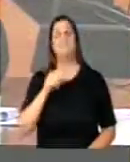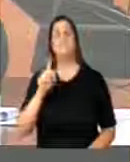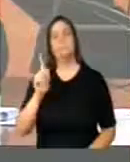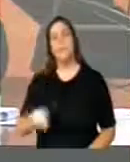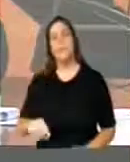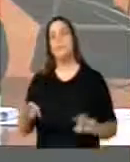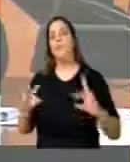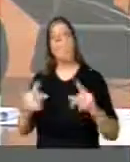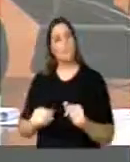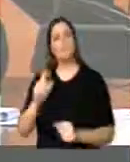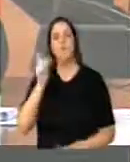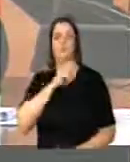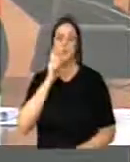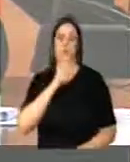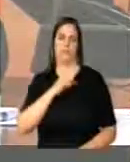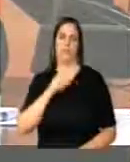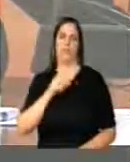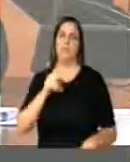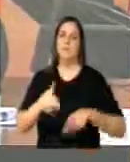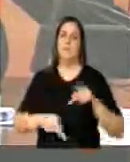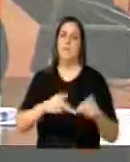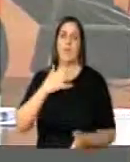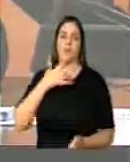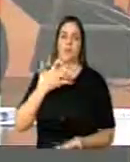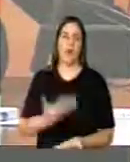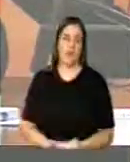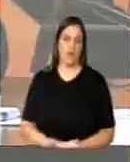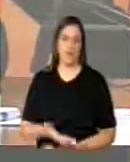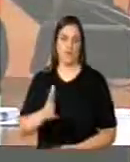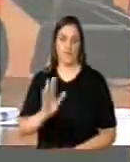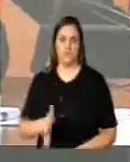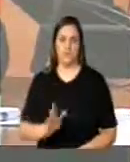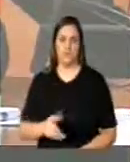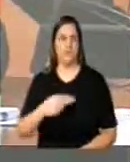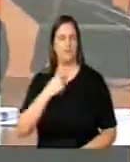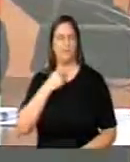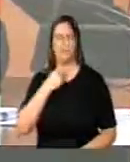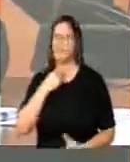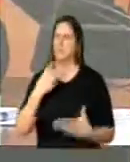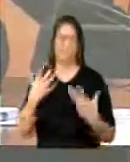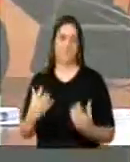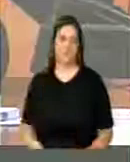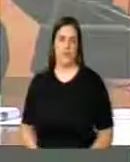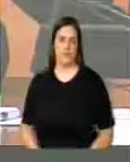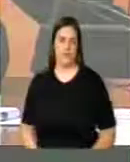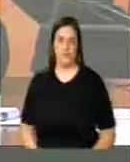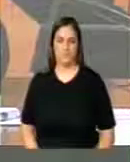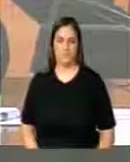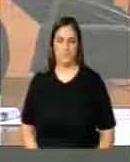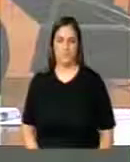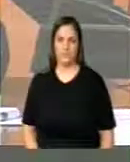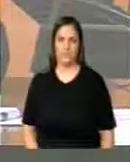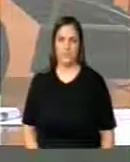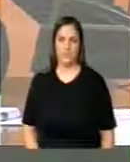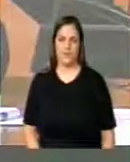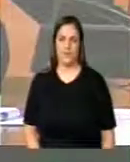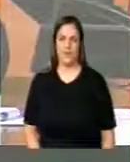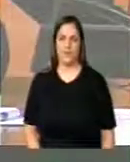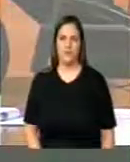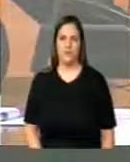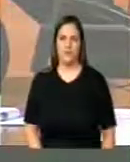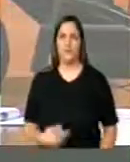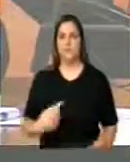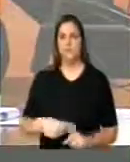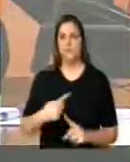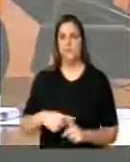plasmada na sociedade brasileira através das mídias e que nós não podemos aceitar esse seu conteúdo. Primeiro, do ponto de vista do